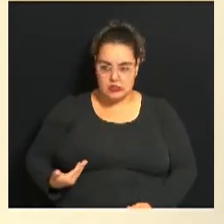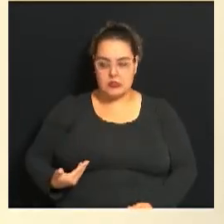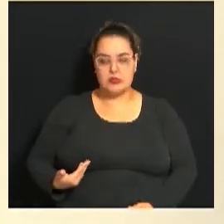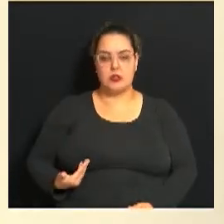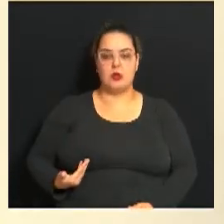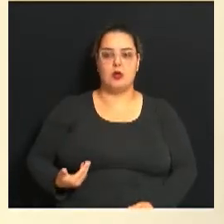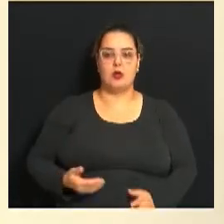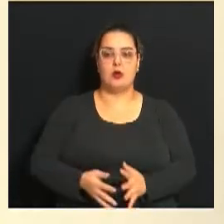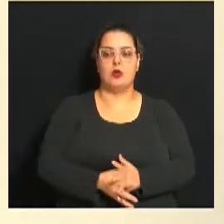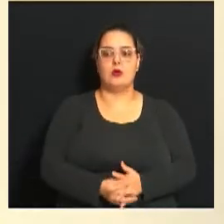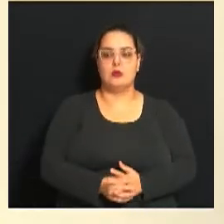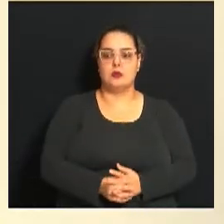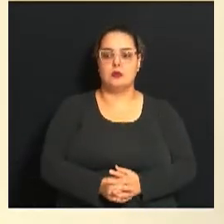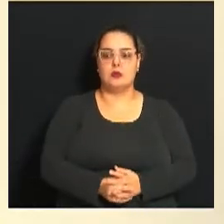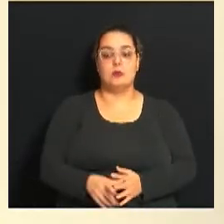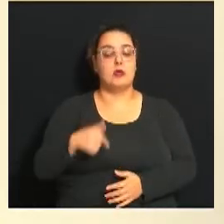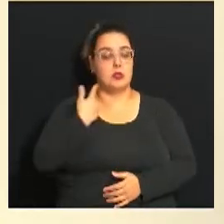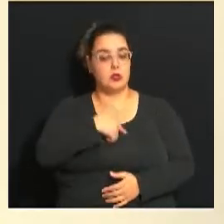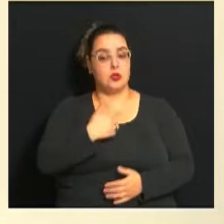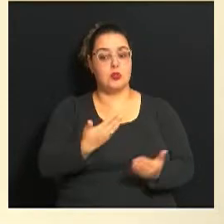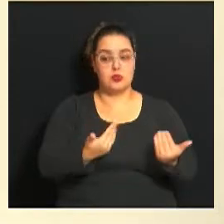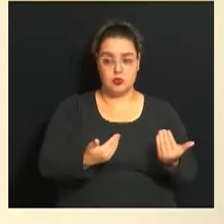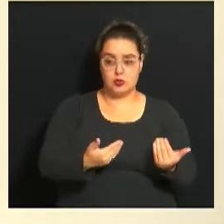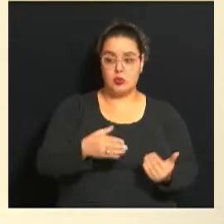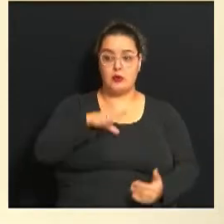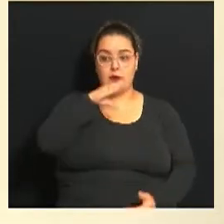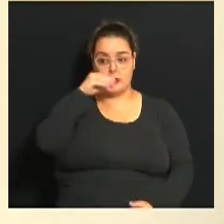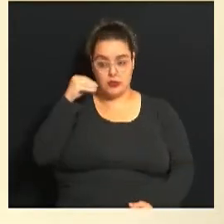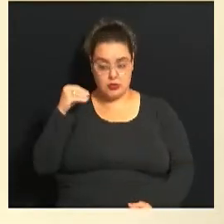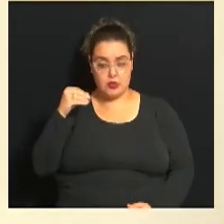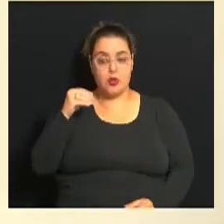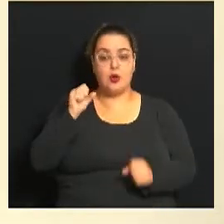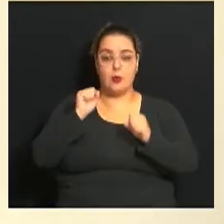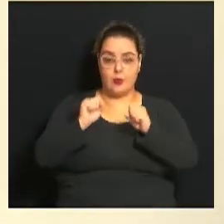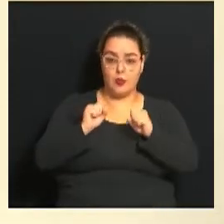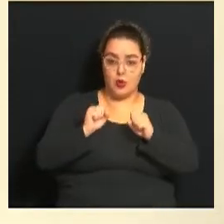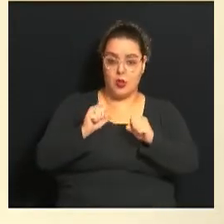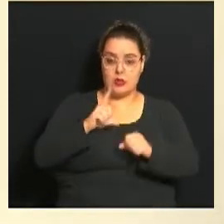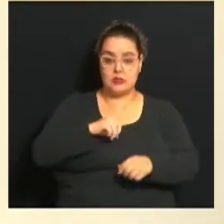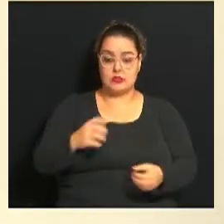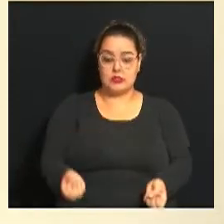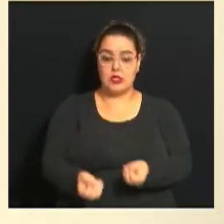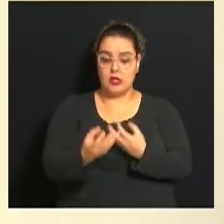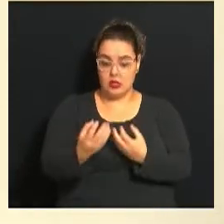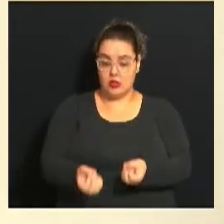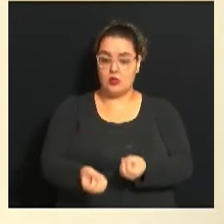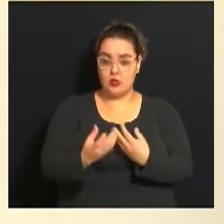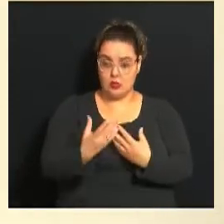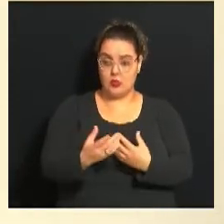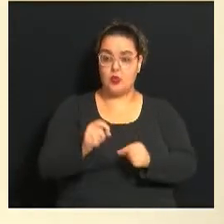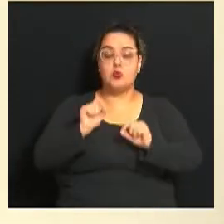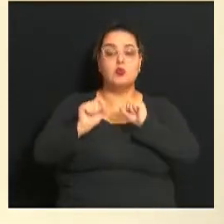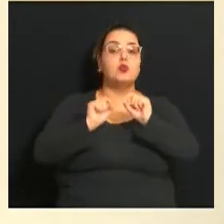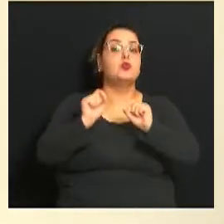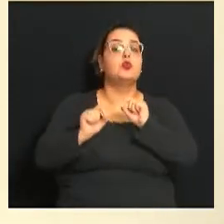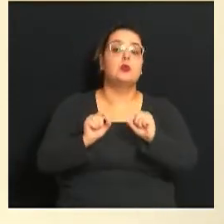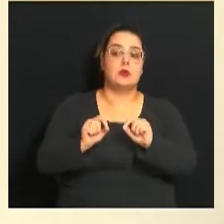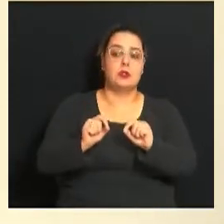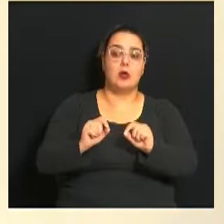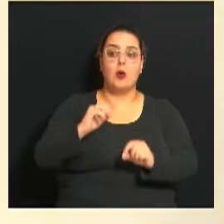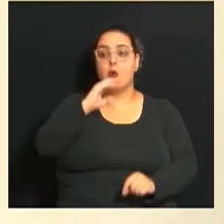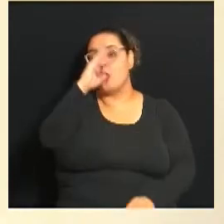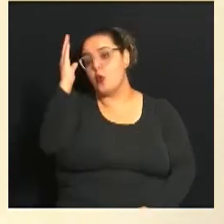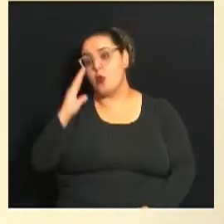nossos jovens, nossos adolescentes possam ter informação do que é o nosso Brasil, a história do